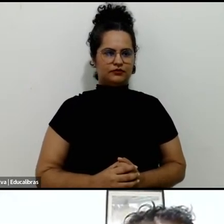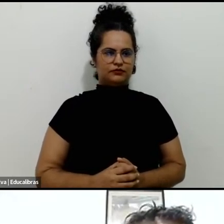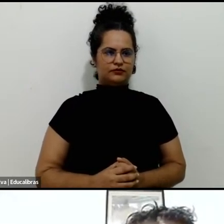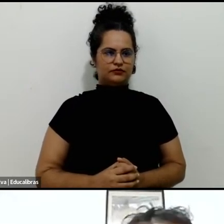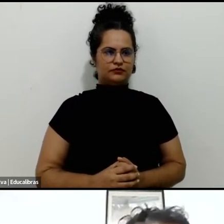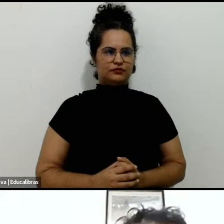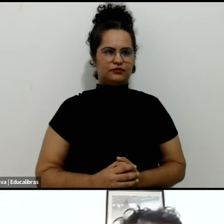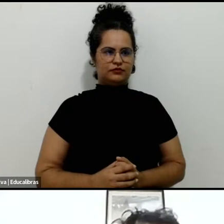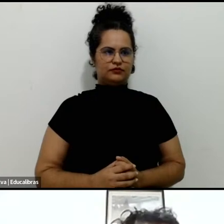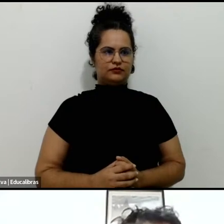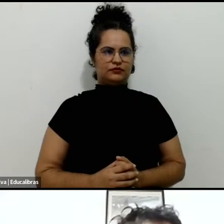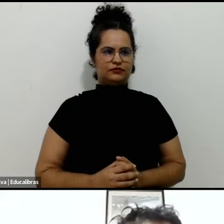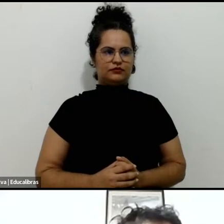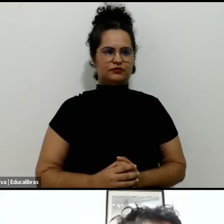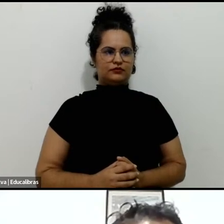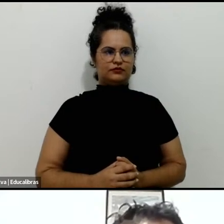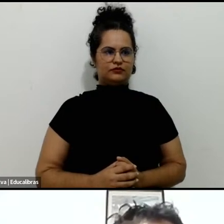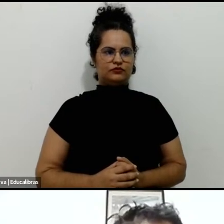Obrigado.